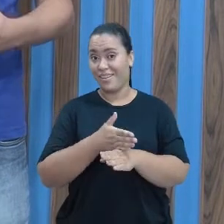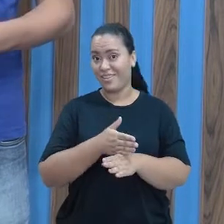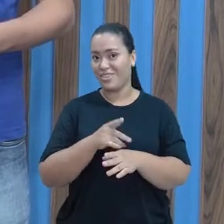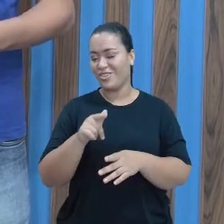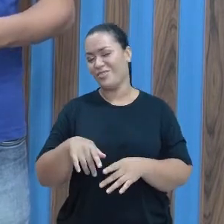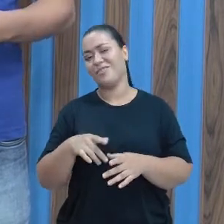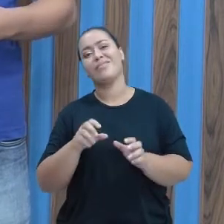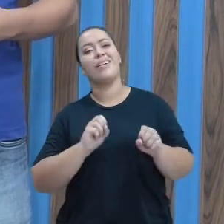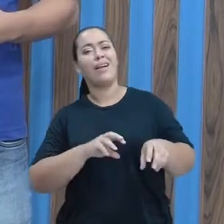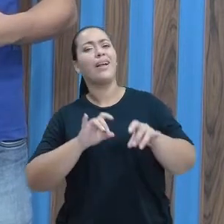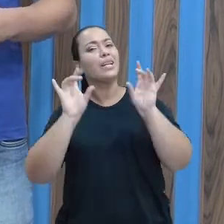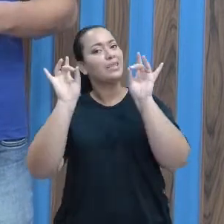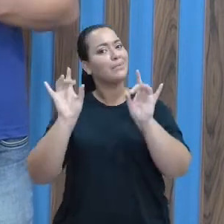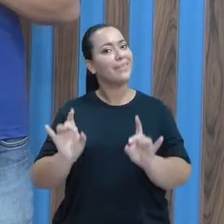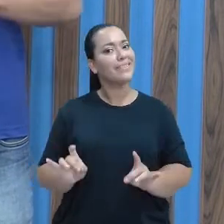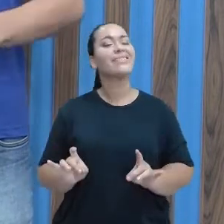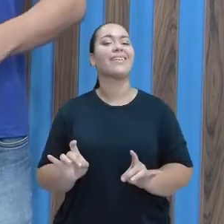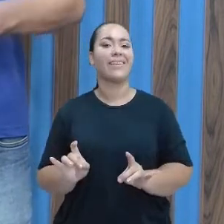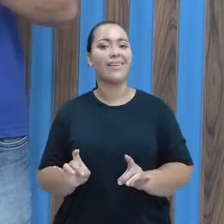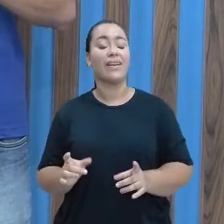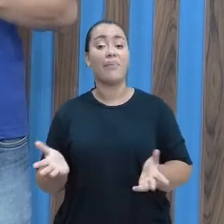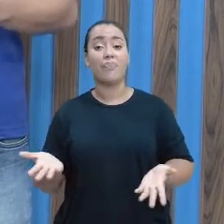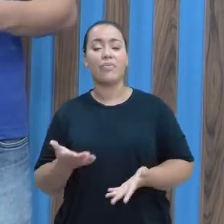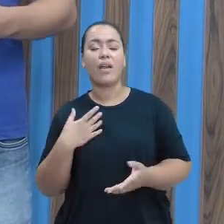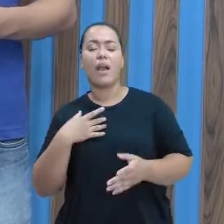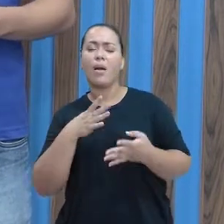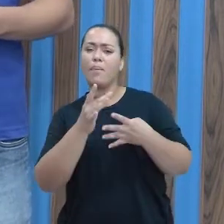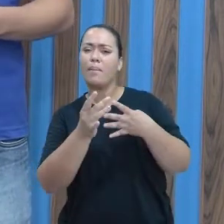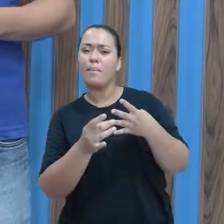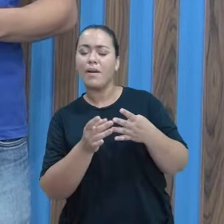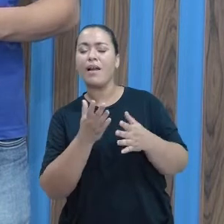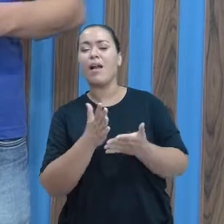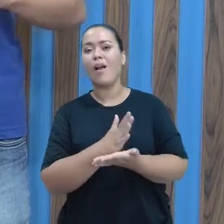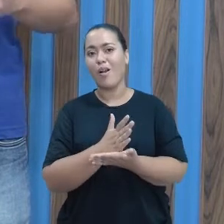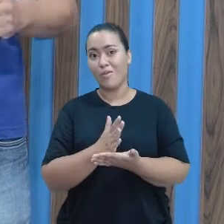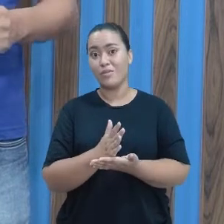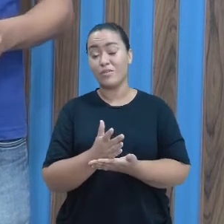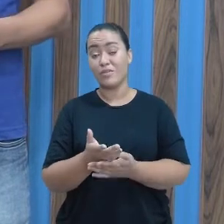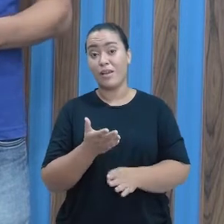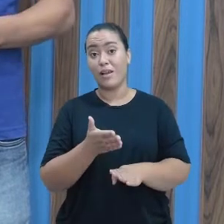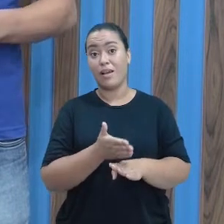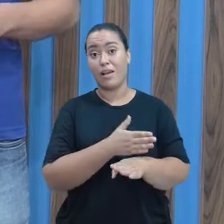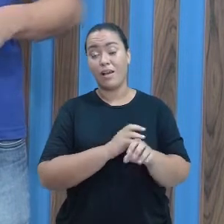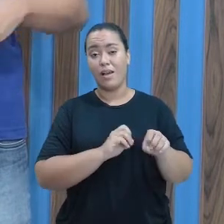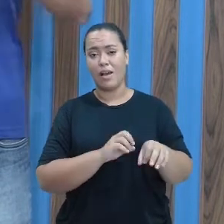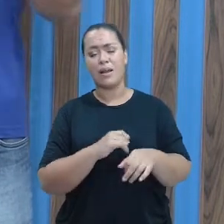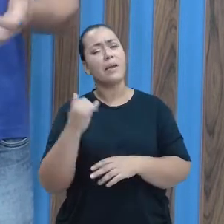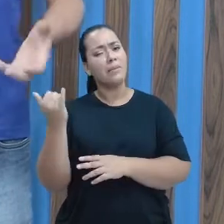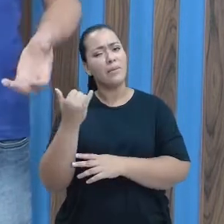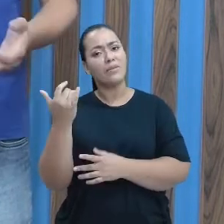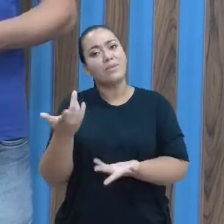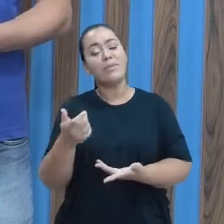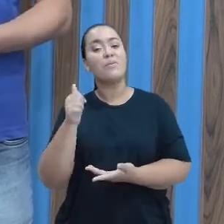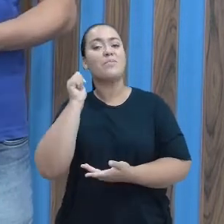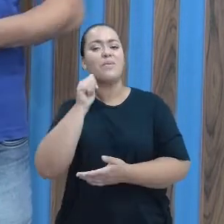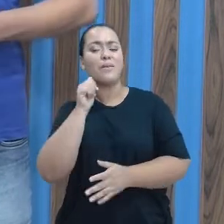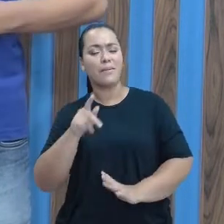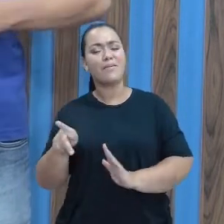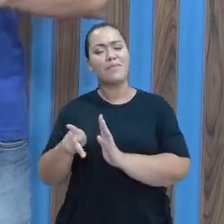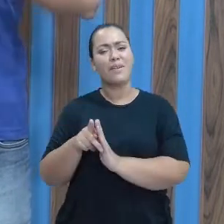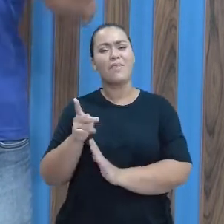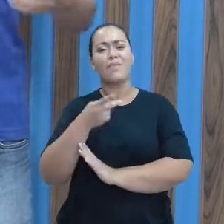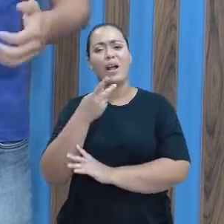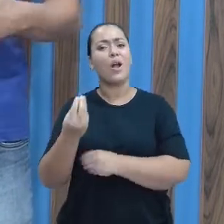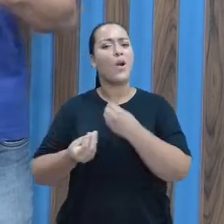toda especial, porque apesar de nós trazermos alguns dados na aula passada, mas é muito importante, claro que as próprias mulheres falem sobre